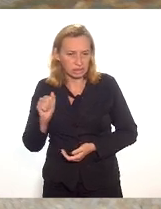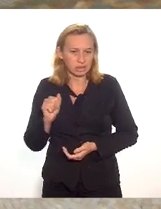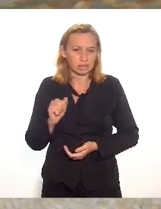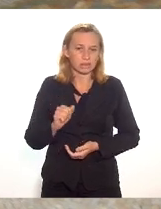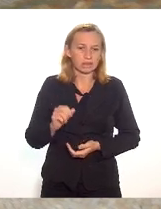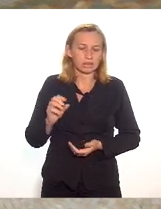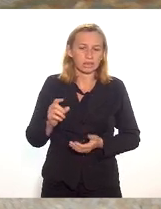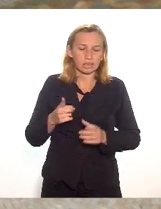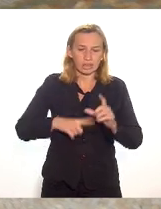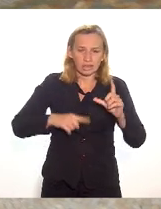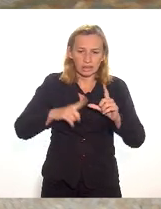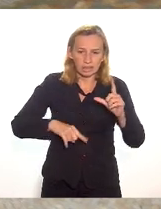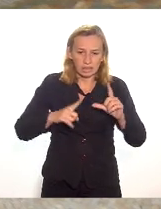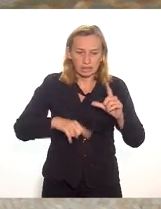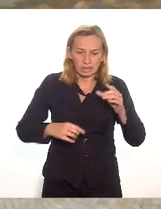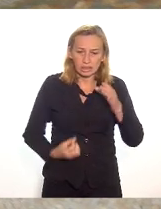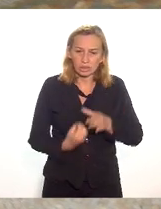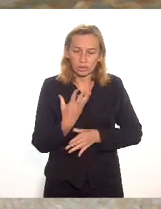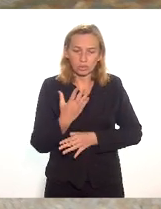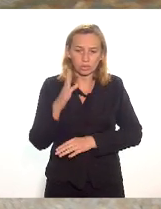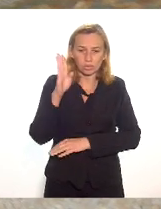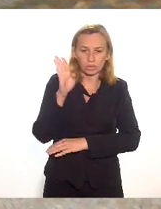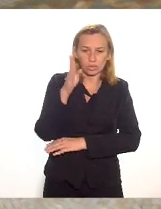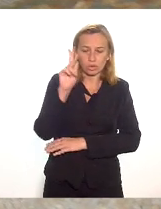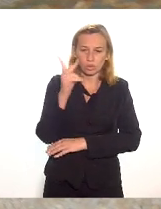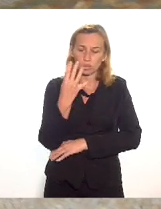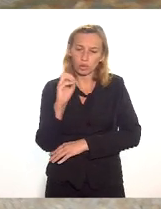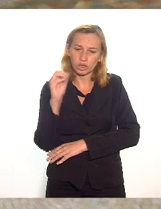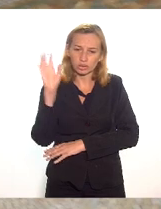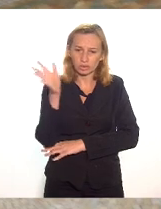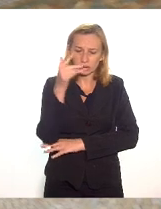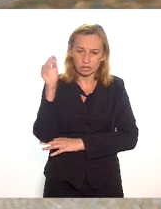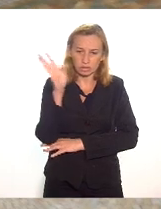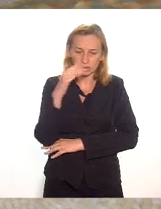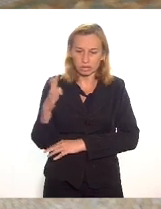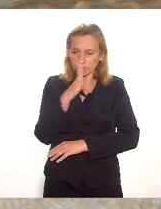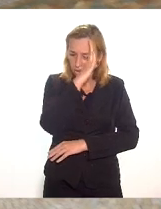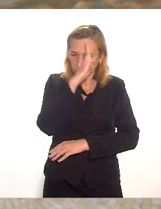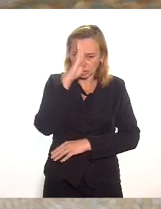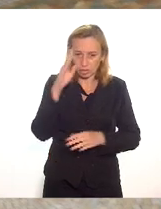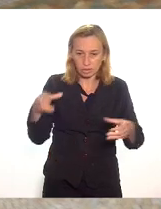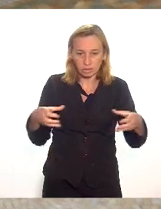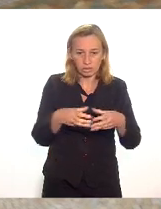da letra do Hino Nacional, membro da Academia